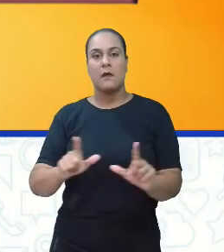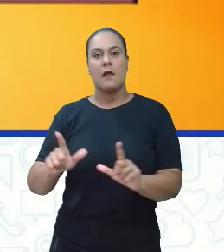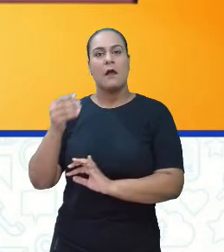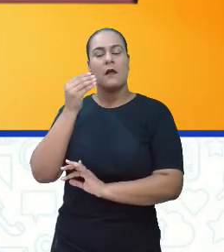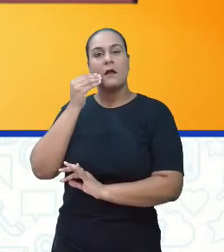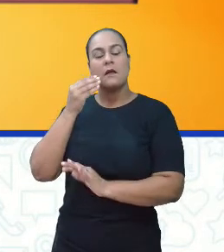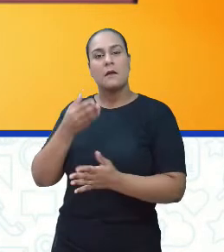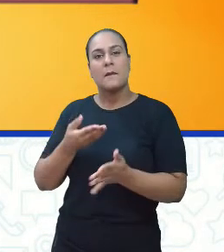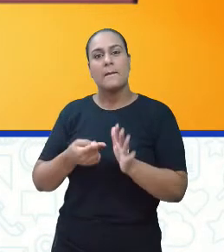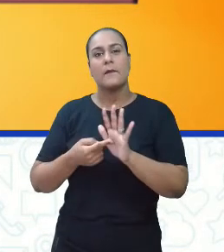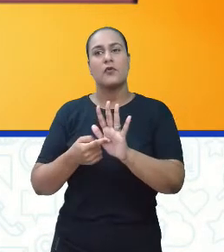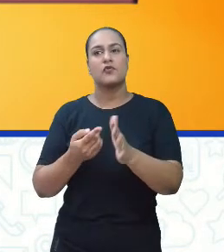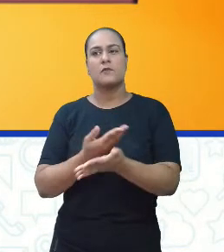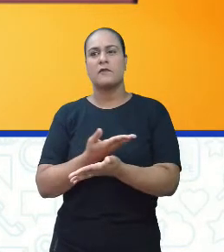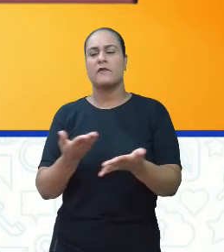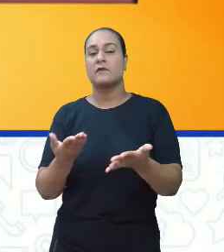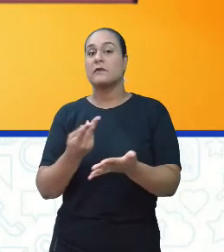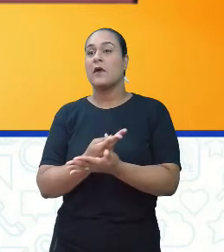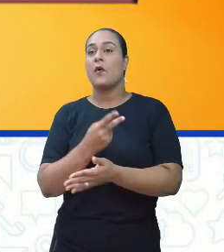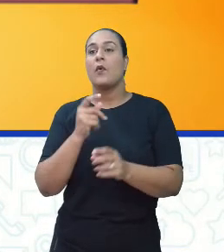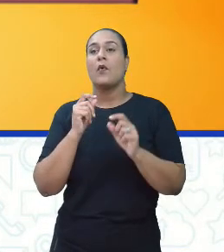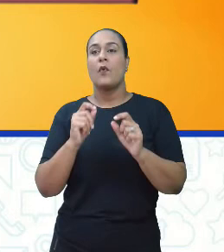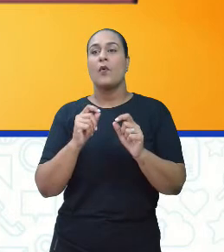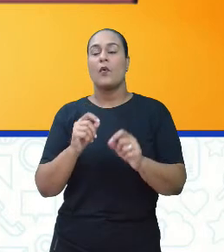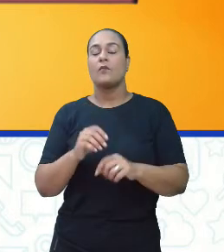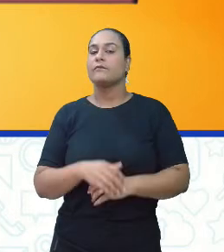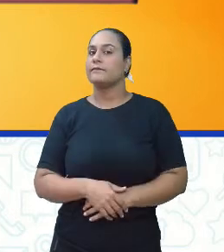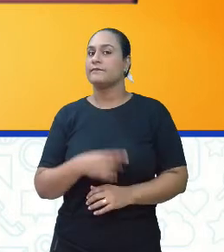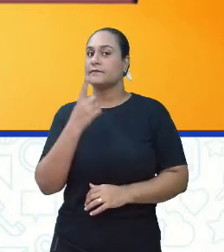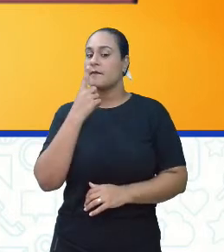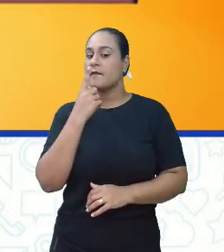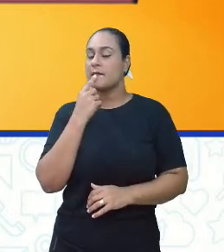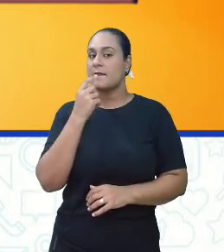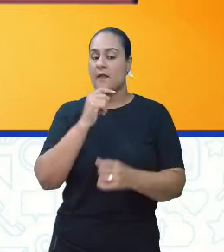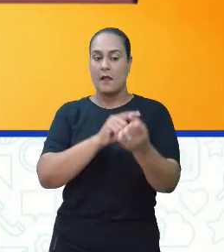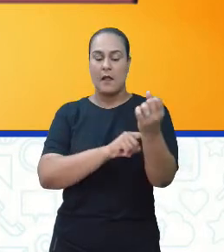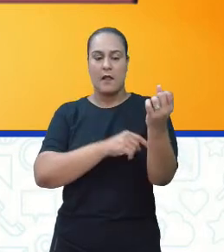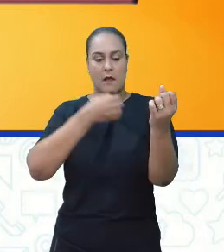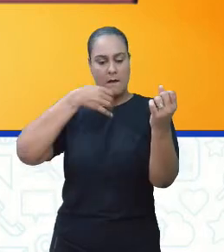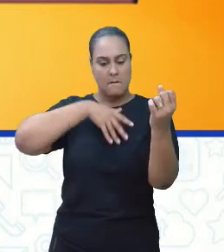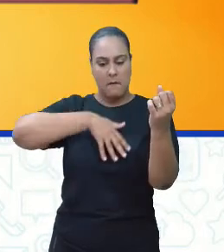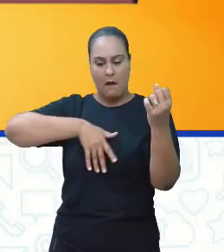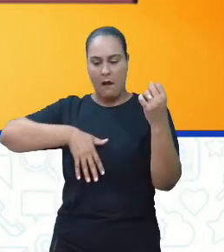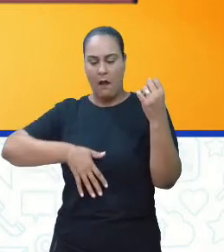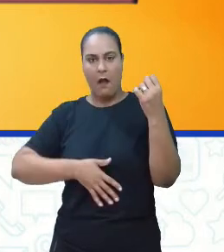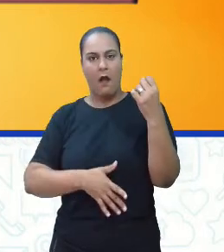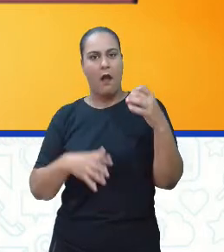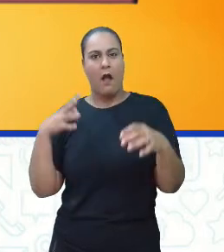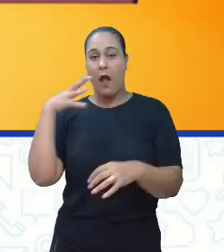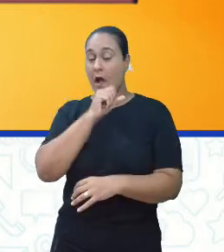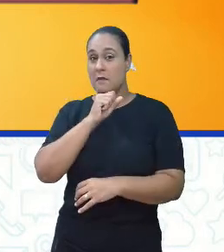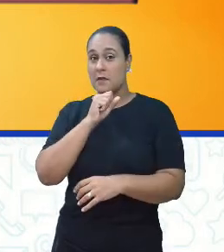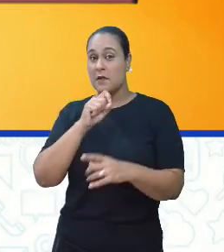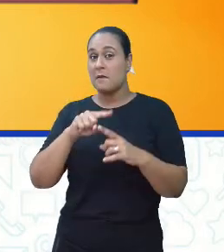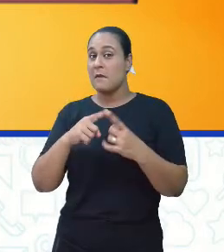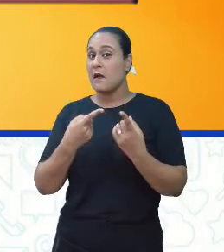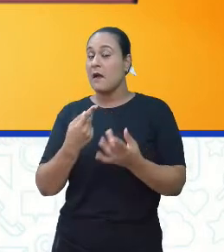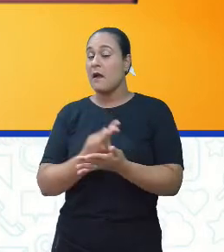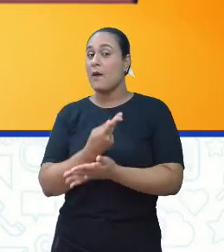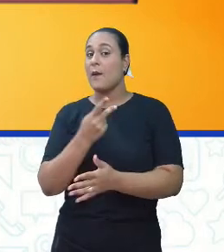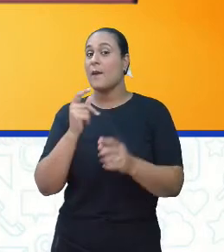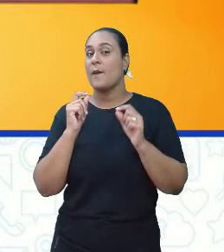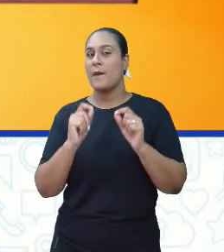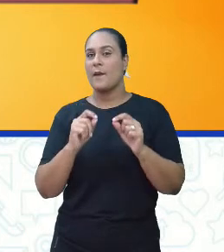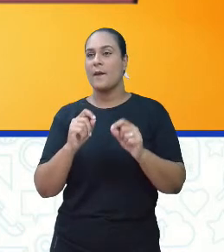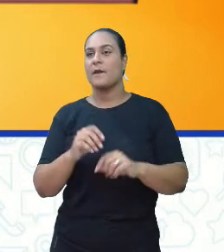vocês a forma, o que é que está acontecendo. Esse sangue deveria circular rapidamente, mas ocorreu aí